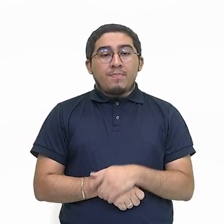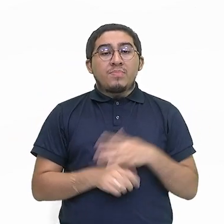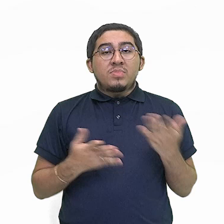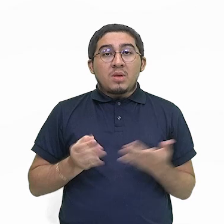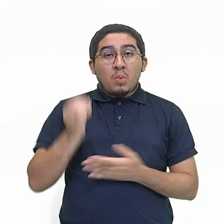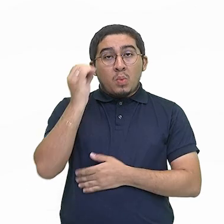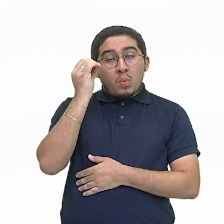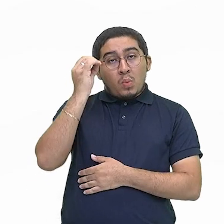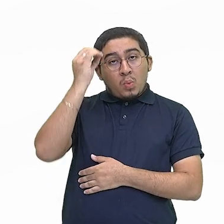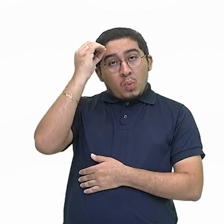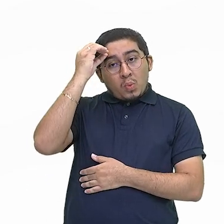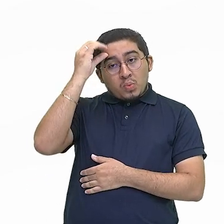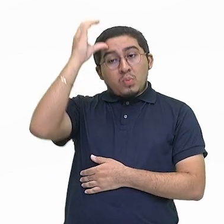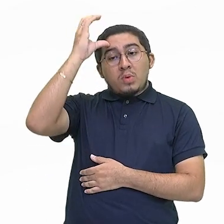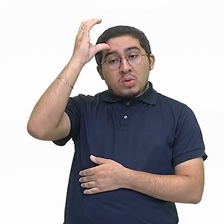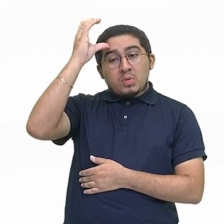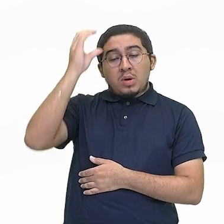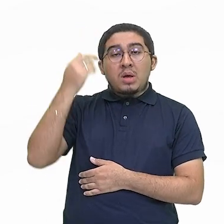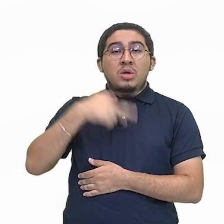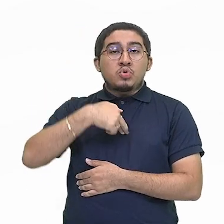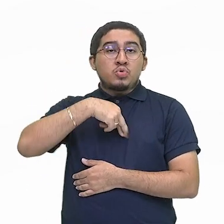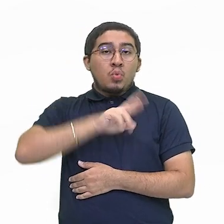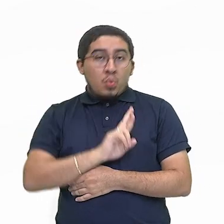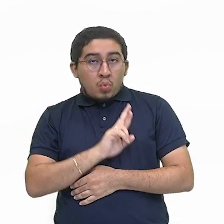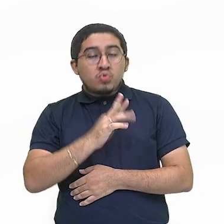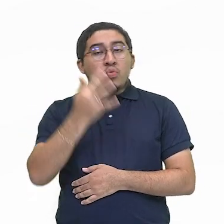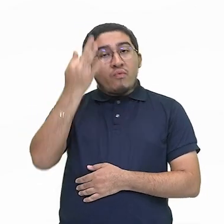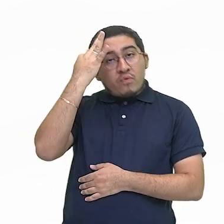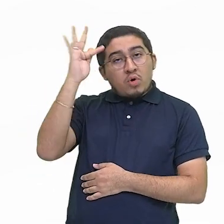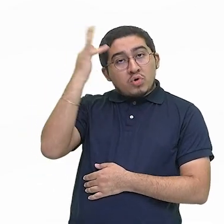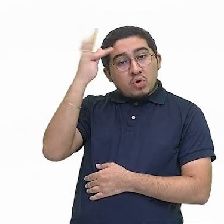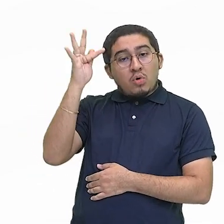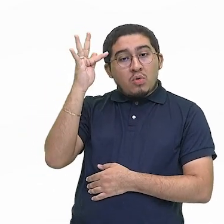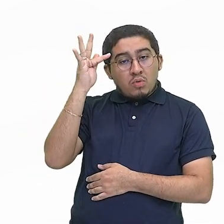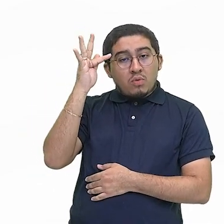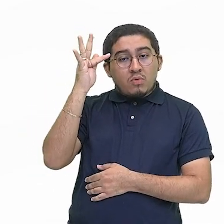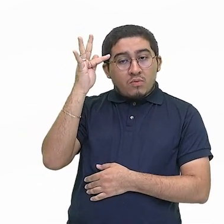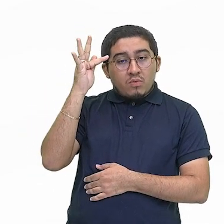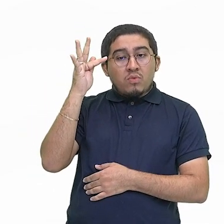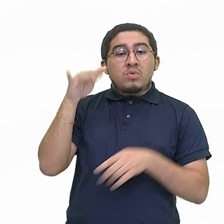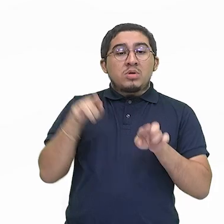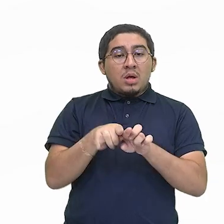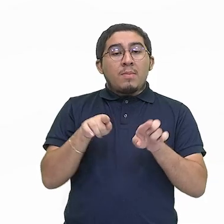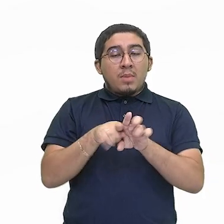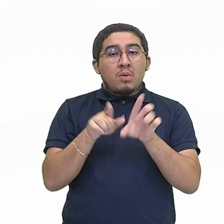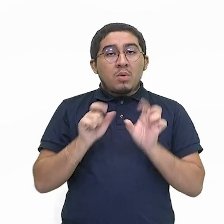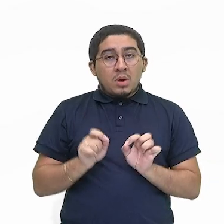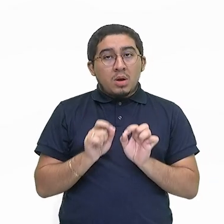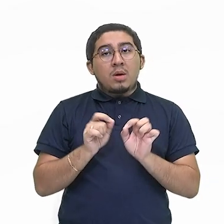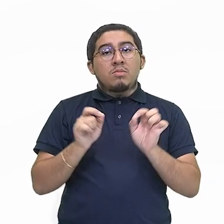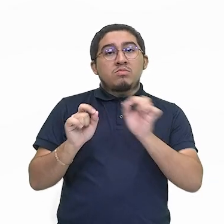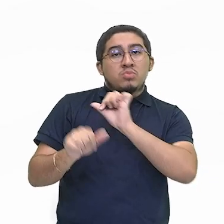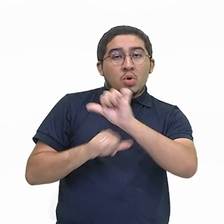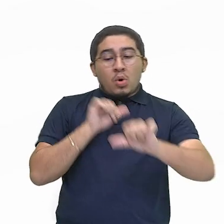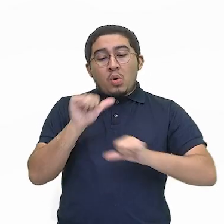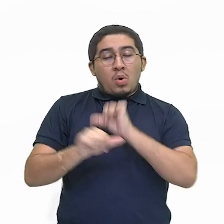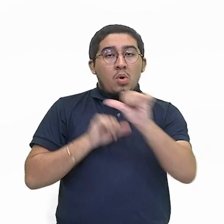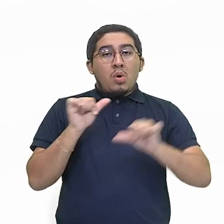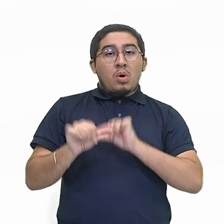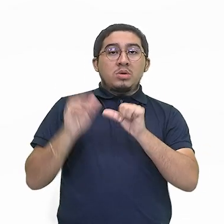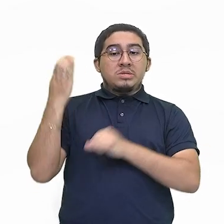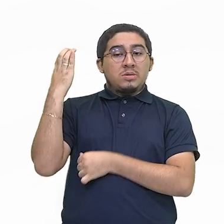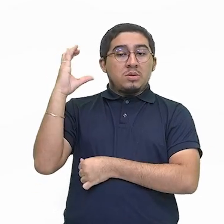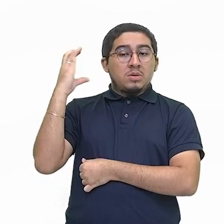religioso e filosófico, ele vai dar lugar ao conhecimento científico, não é isso? Então essa realidade possibilitou o